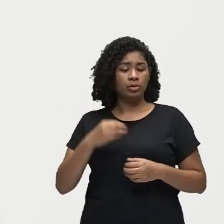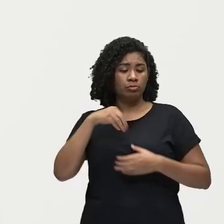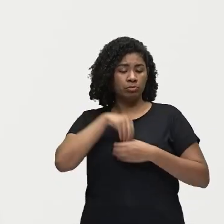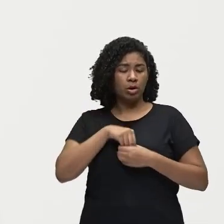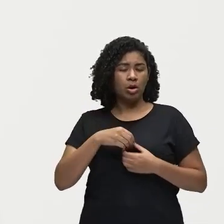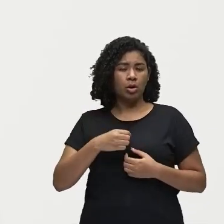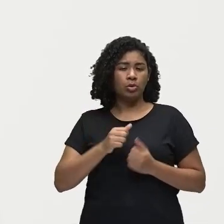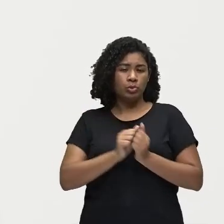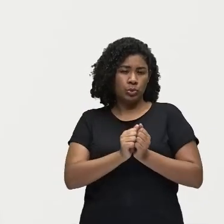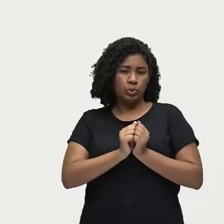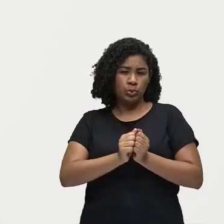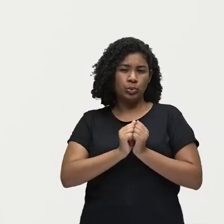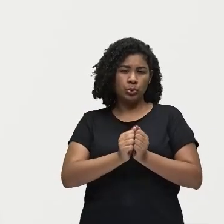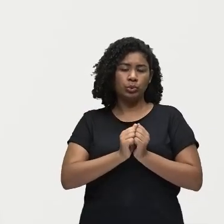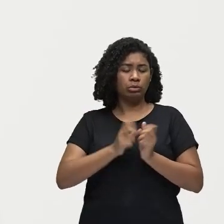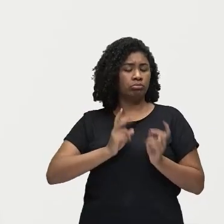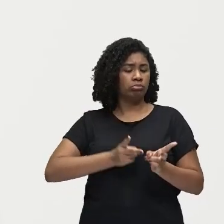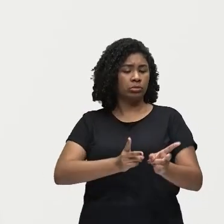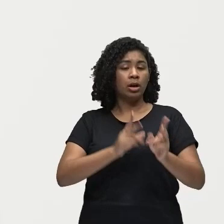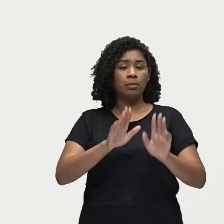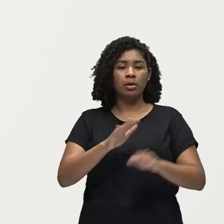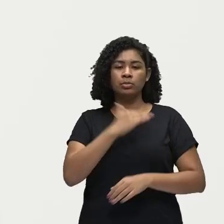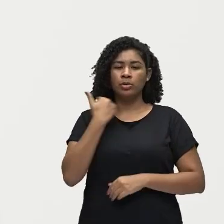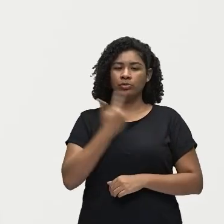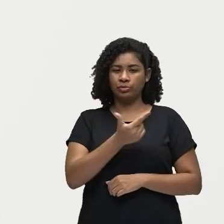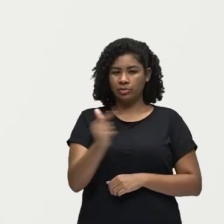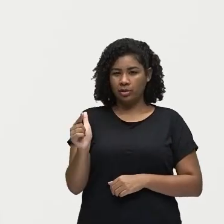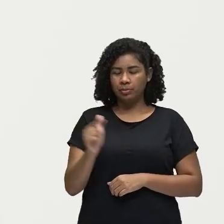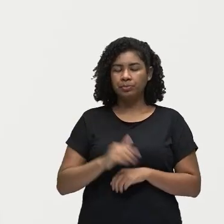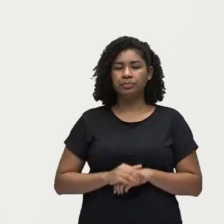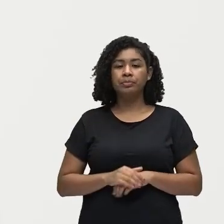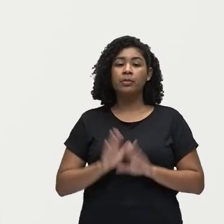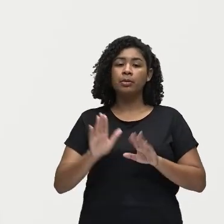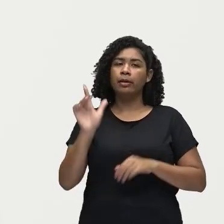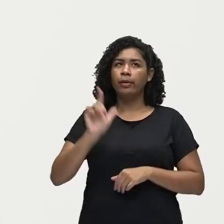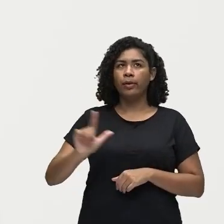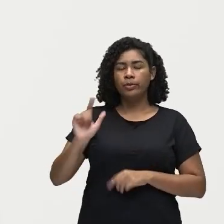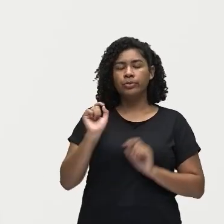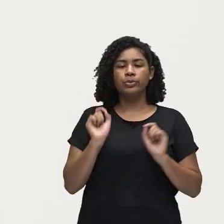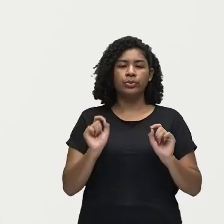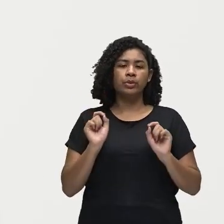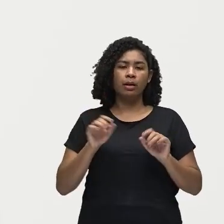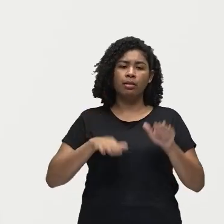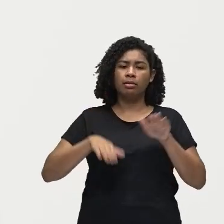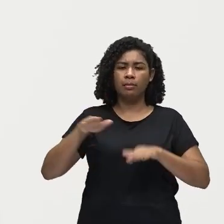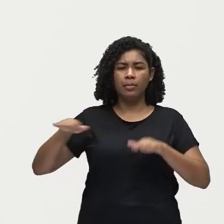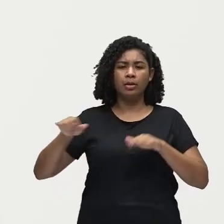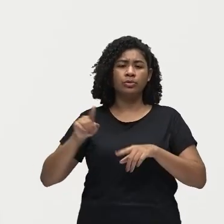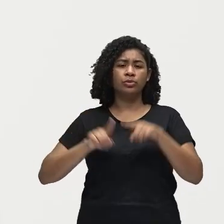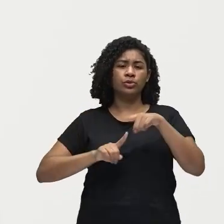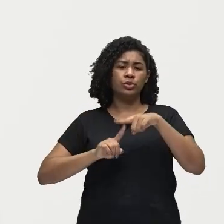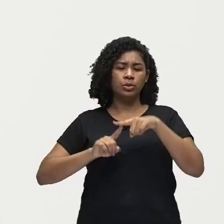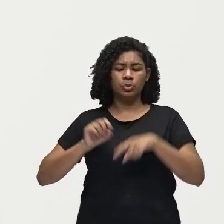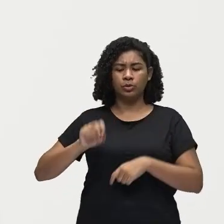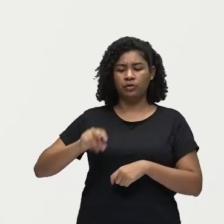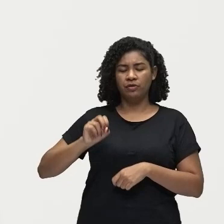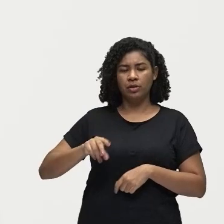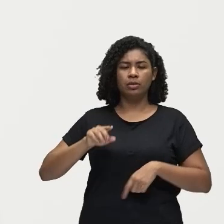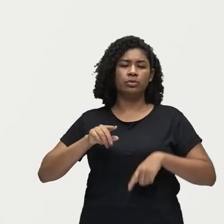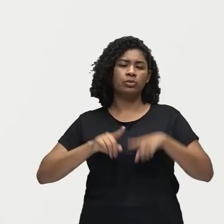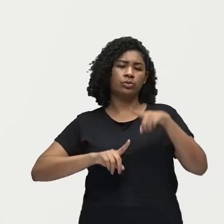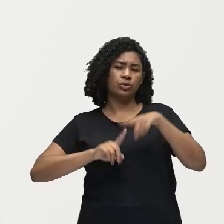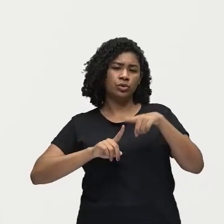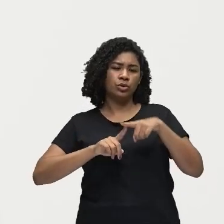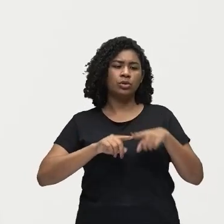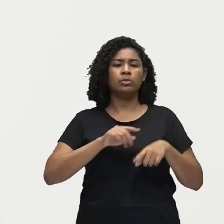sem necessariamente nos levar à morte. É lógico que, dependendo do vírus, da bactéria, do protozoário